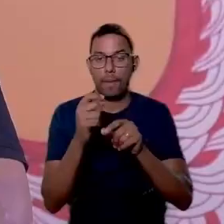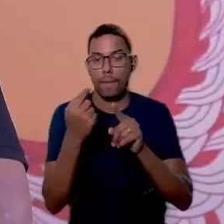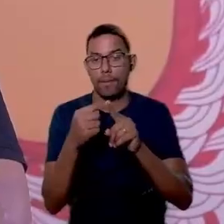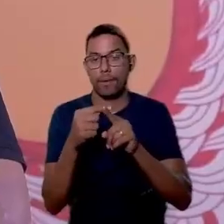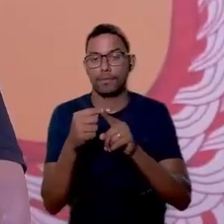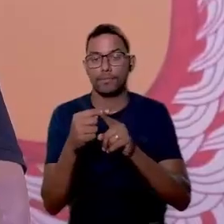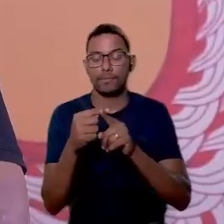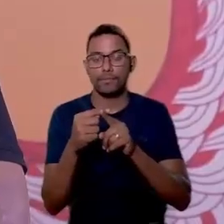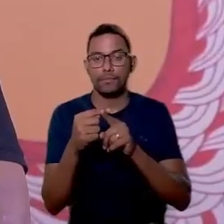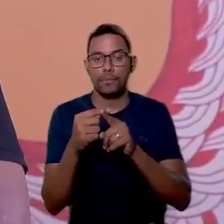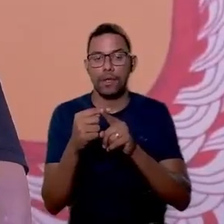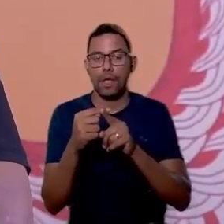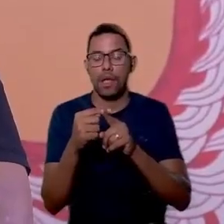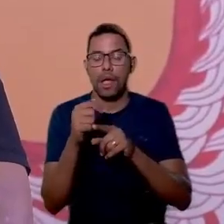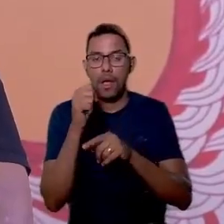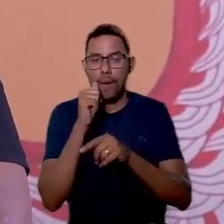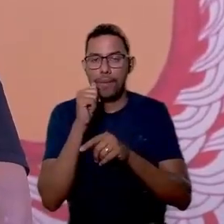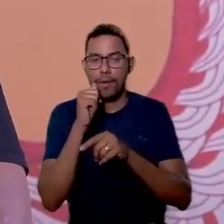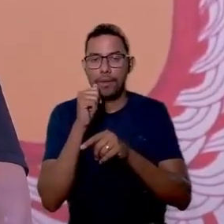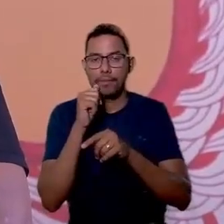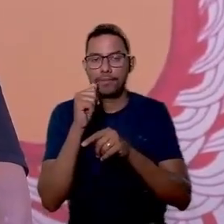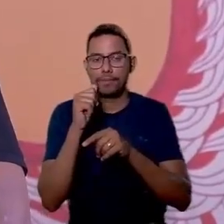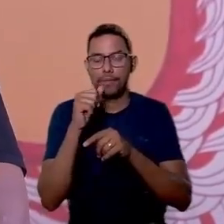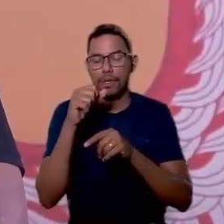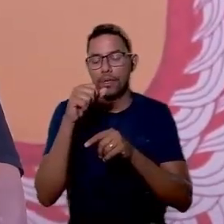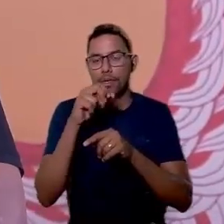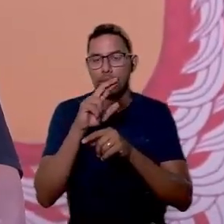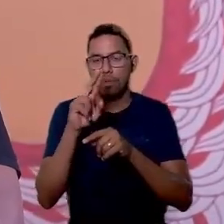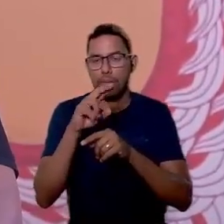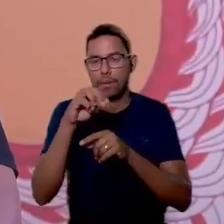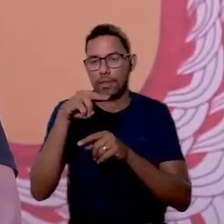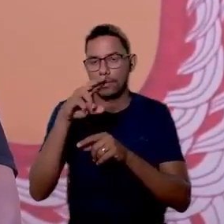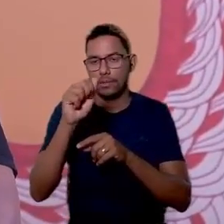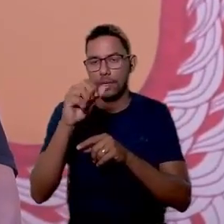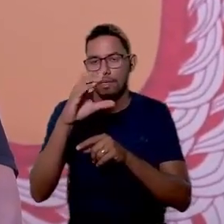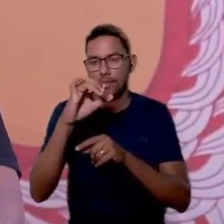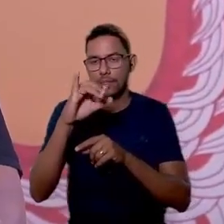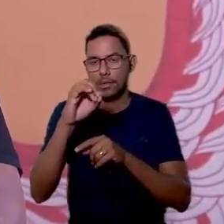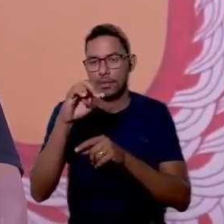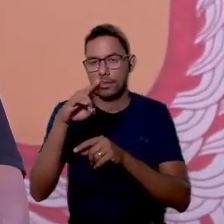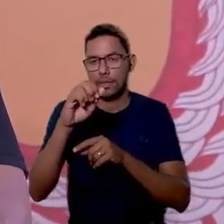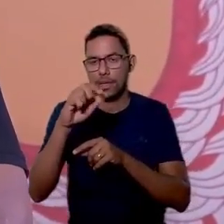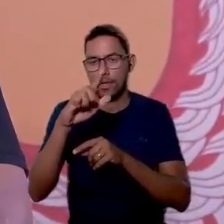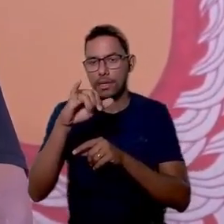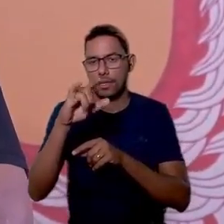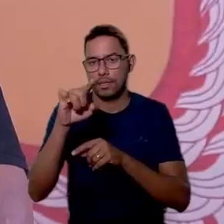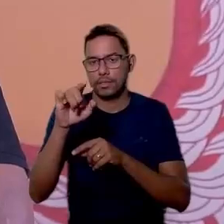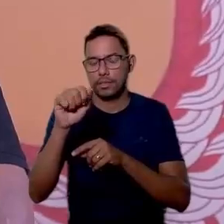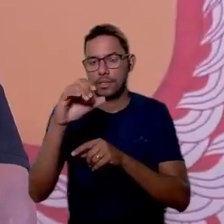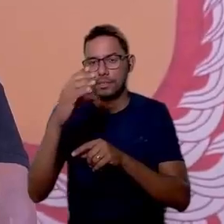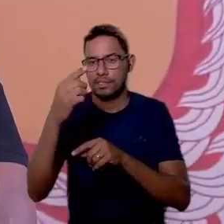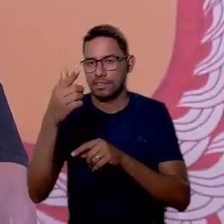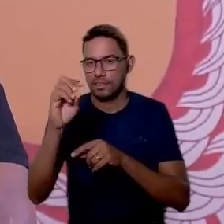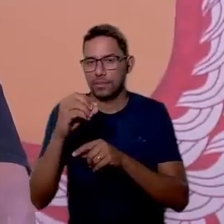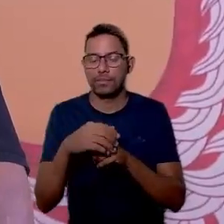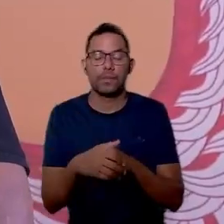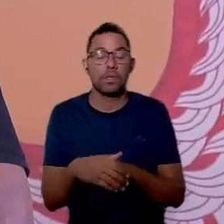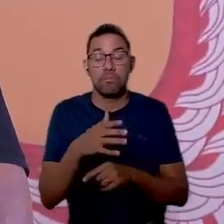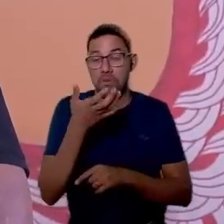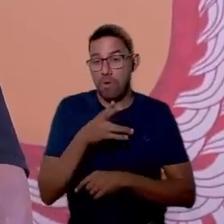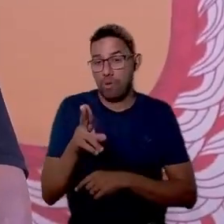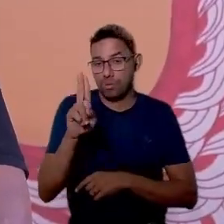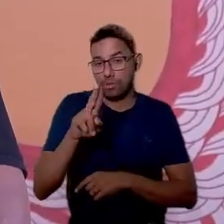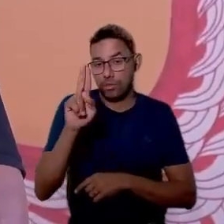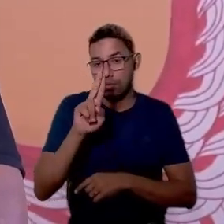que a ministra tem chamado assim, nacionalização, ela não quer usar, ela nunca gosta de usar o nome